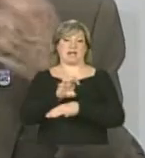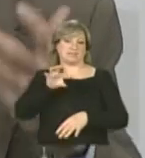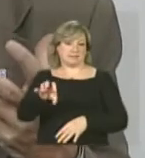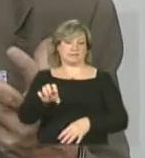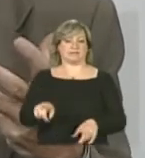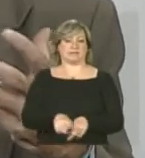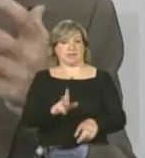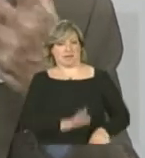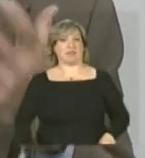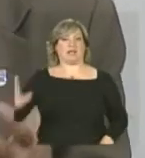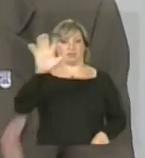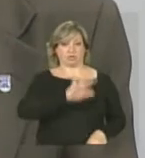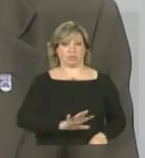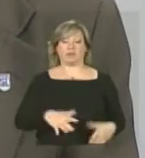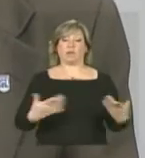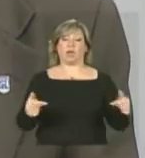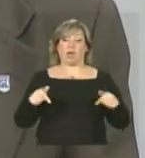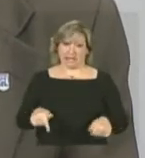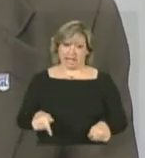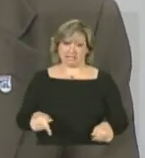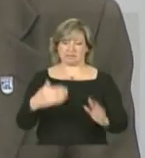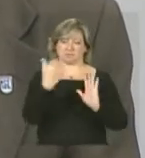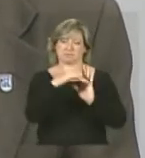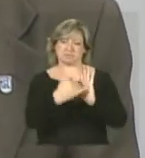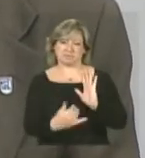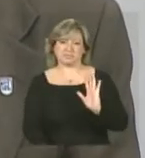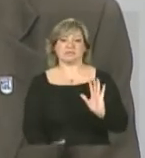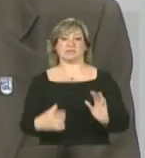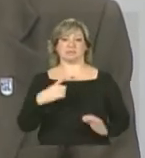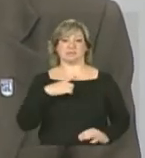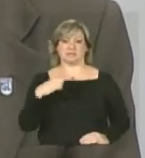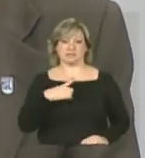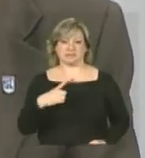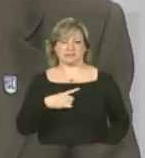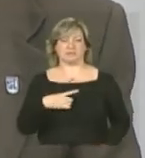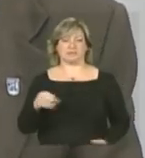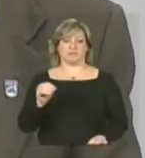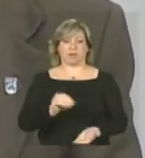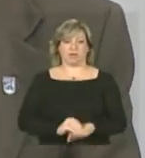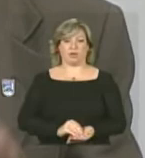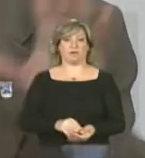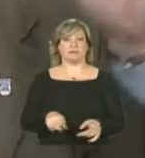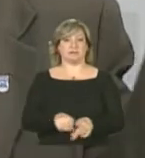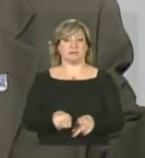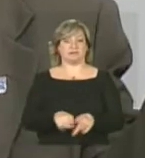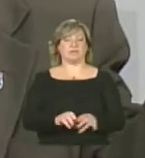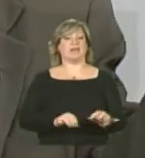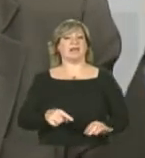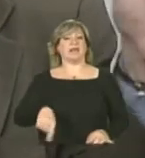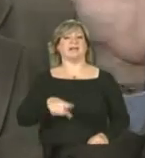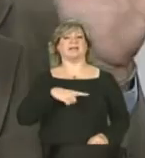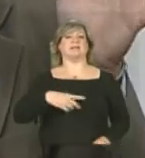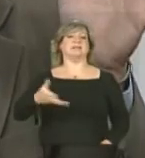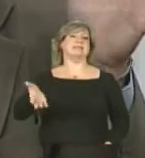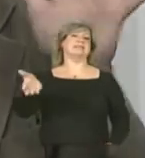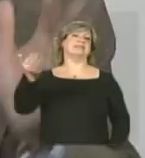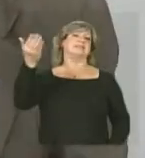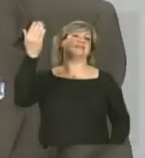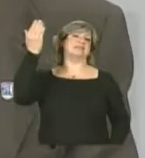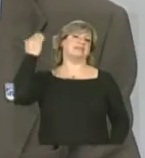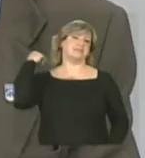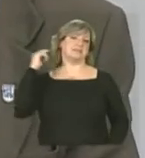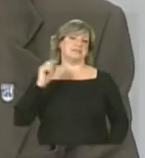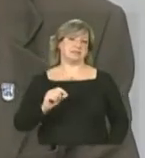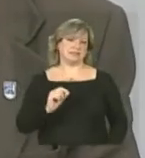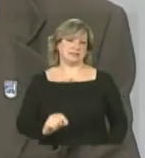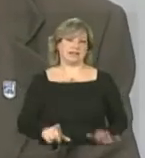a prevalência desses requisitos que estão hoje instituídos e finalizados, eles vêm instituídos já desde da Lausanne